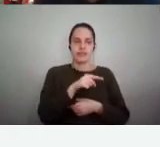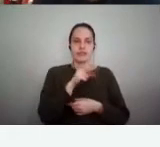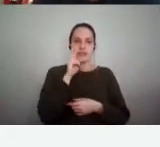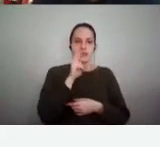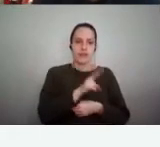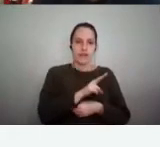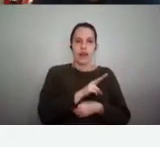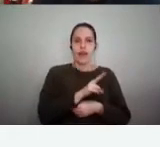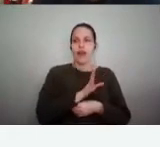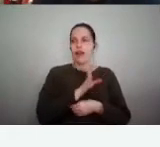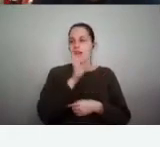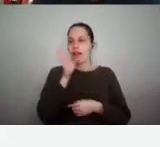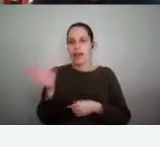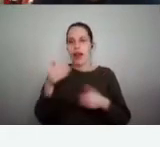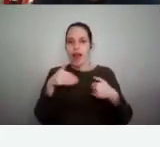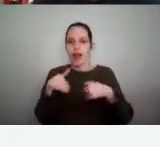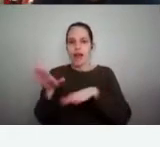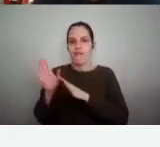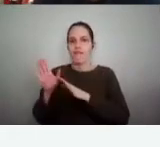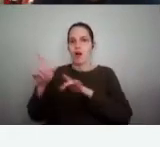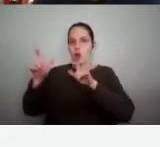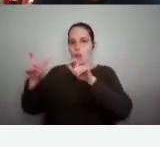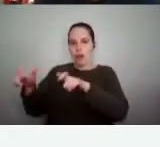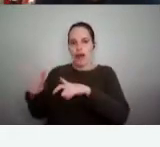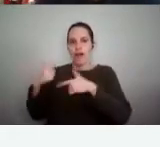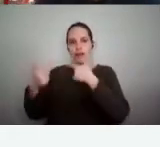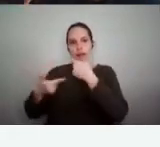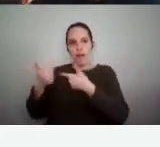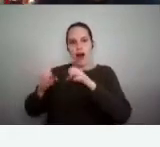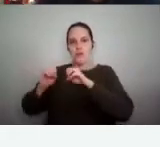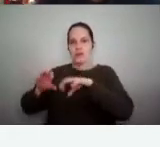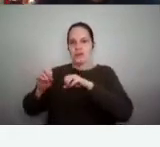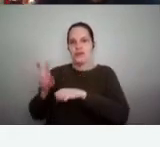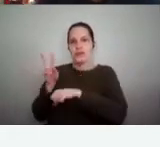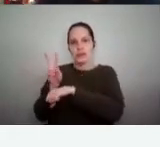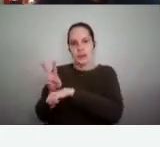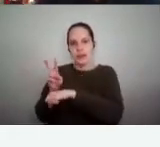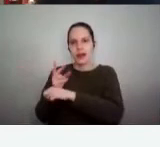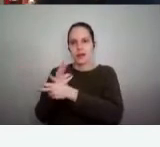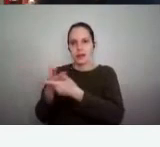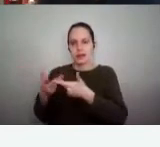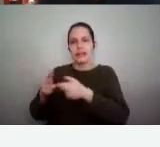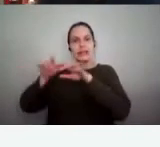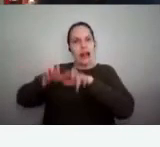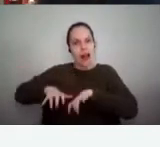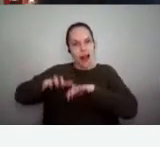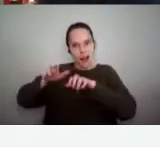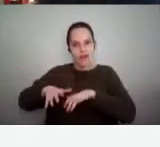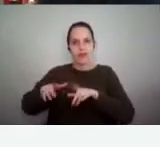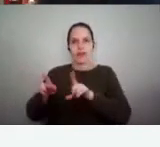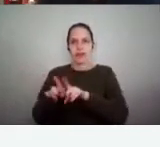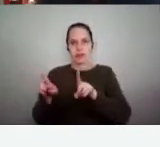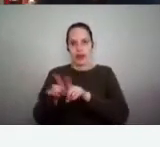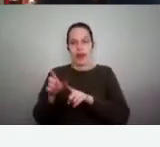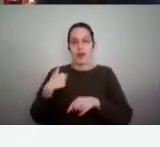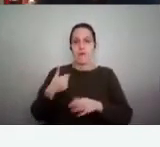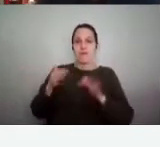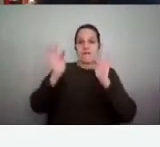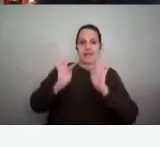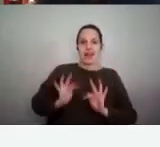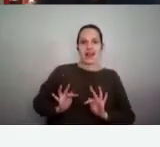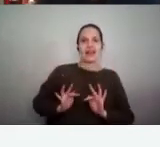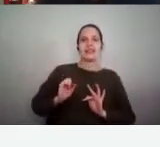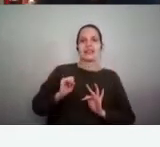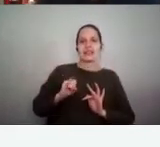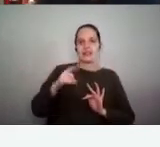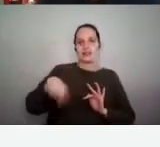territórios de cuidado, de ensino, escrevam sobre isso, porque eu vou ficar muito feliz e eu acho que vai valer muito a pena para quem quiser se aventurar